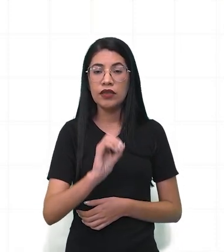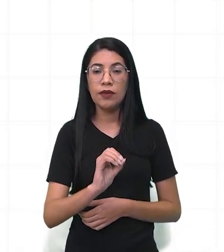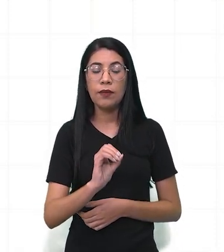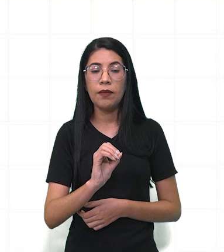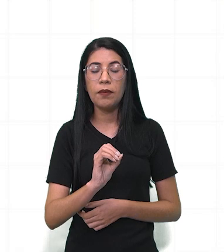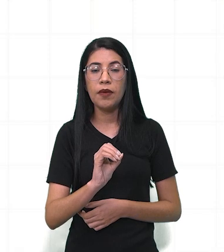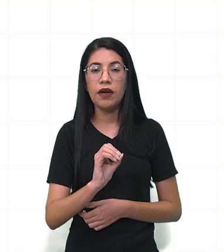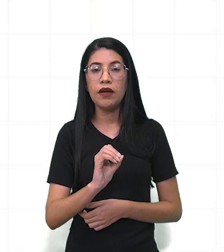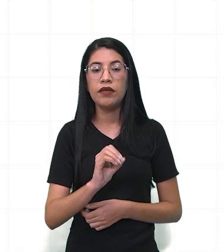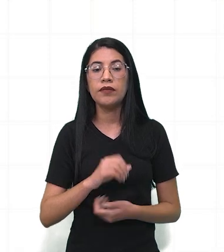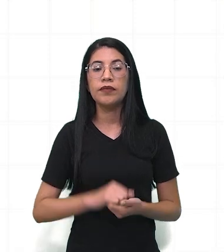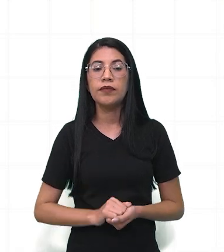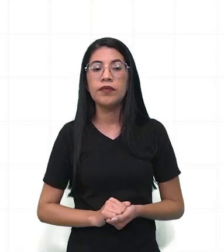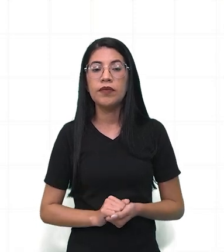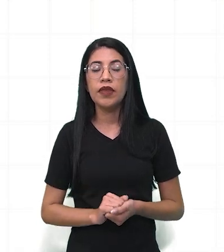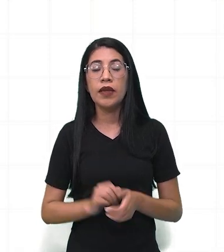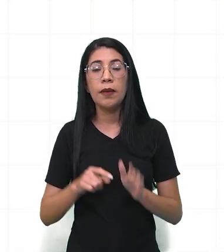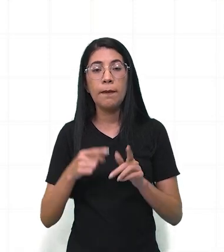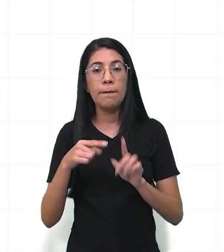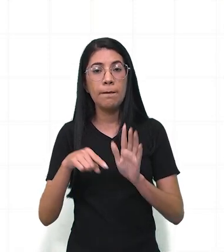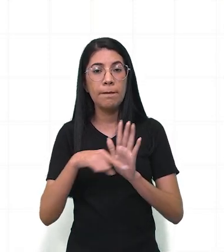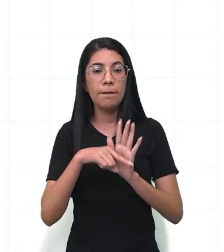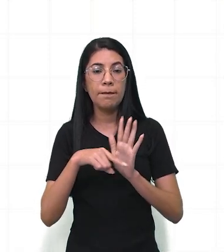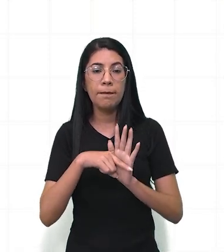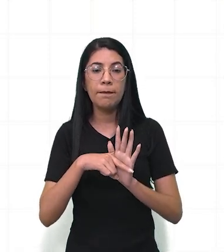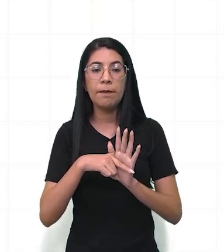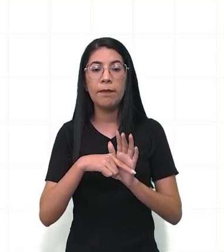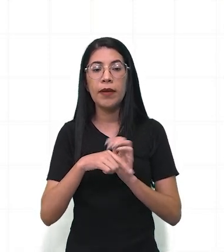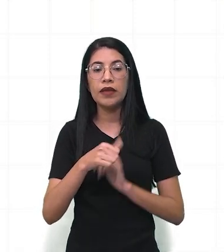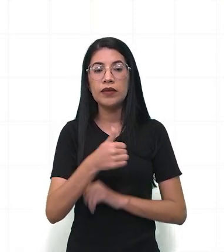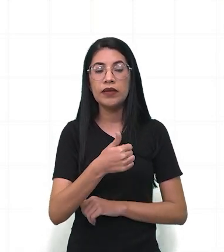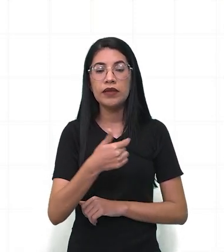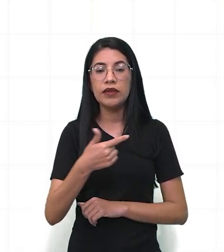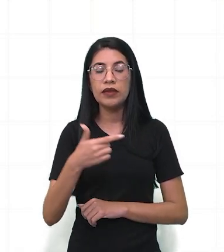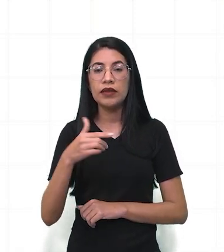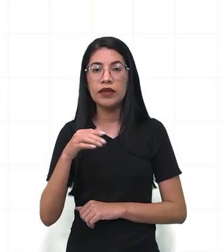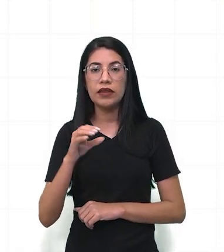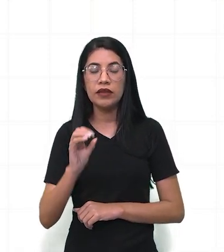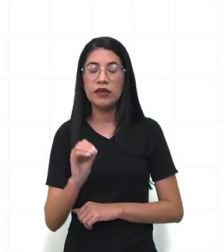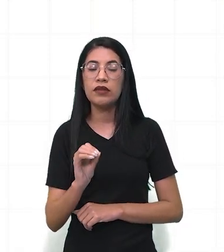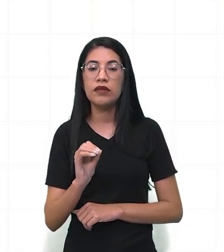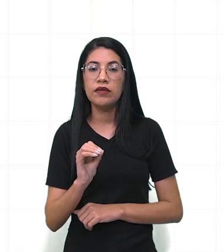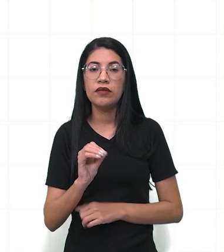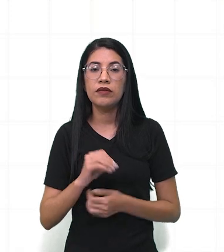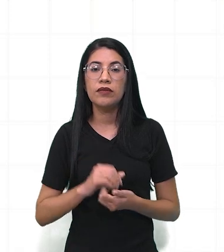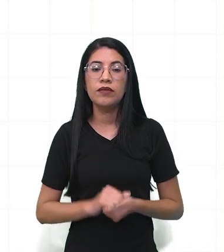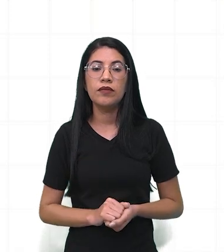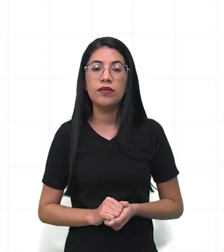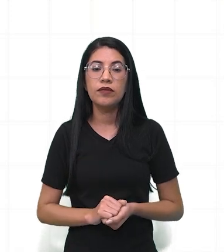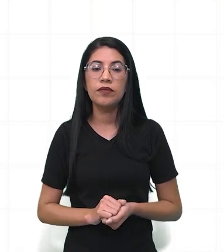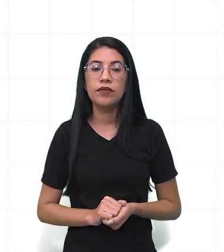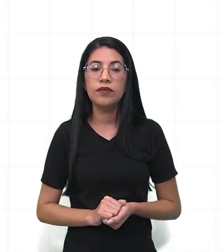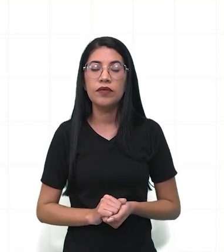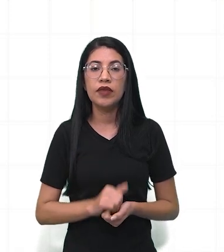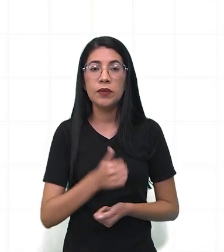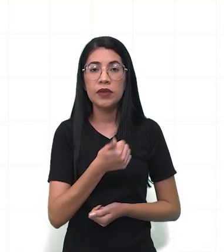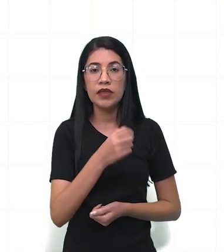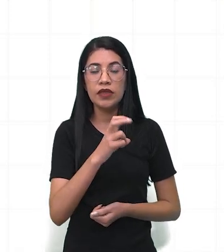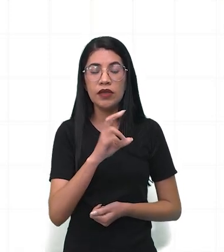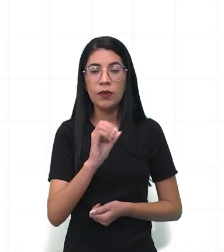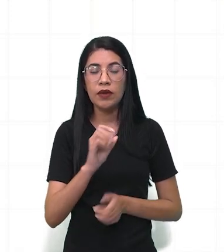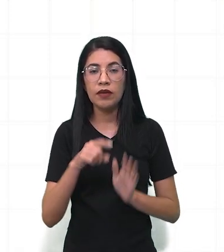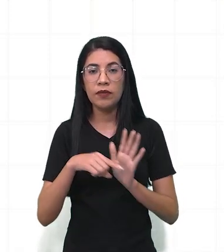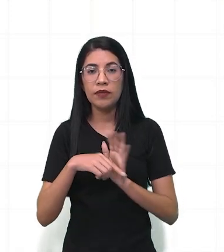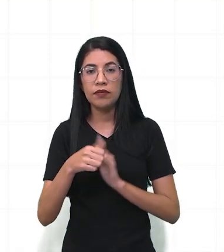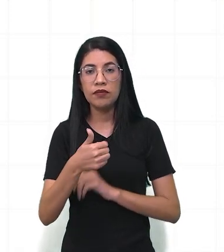150 menos o valor que ela foi comprada. Ela foi comprada por 120. 150 menos 120, isso é